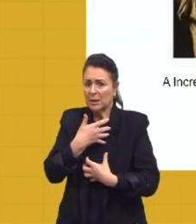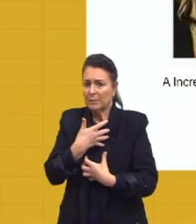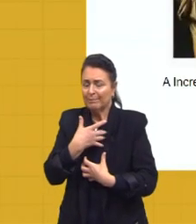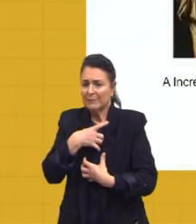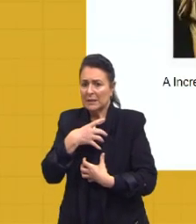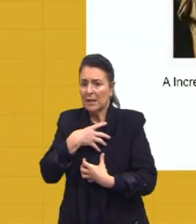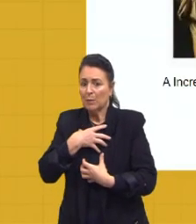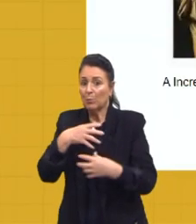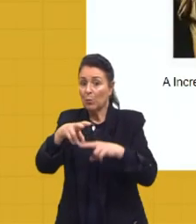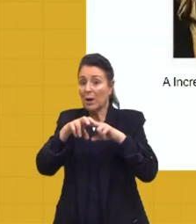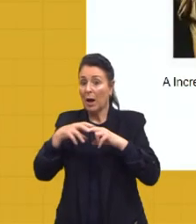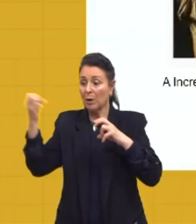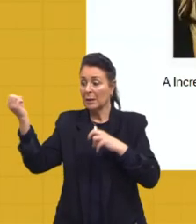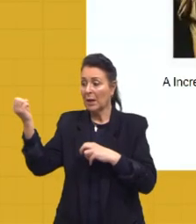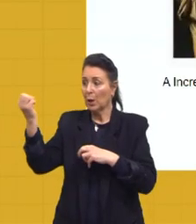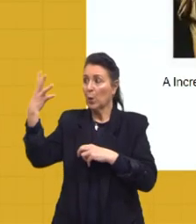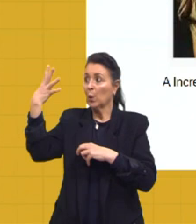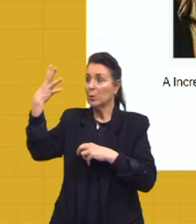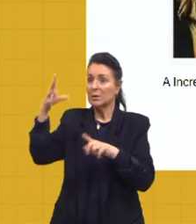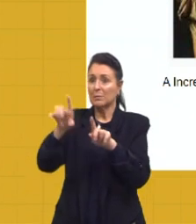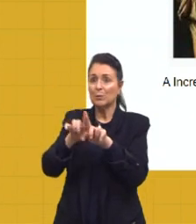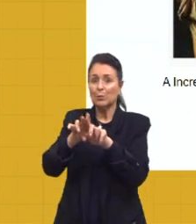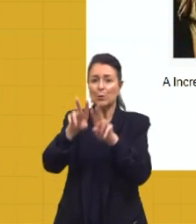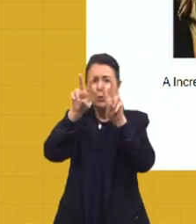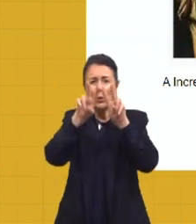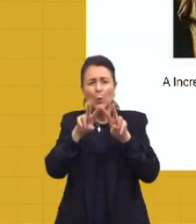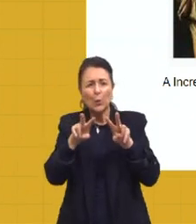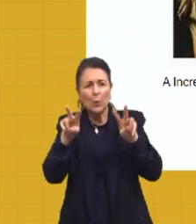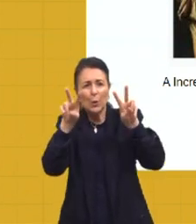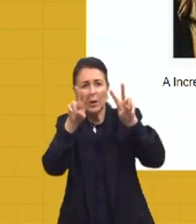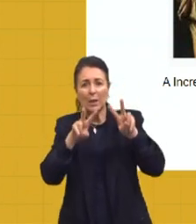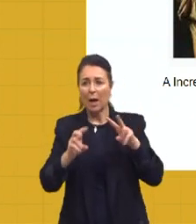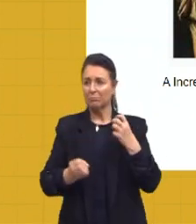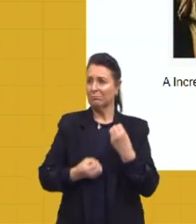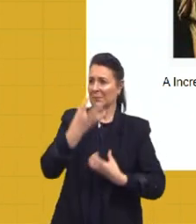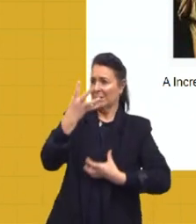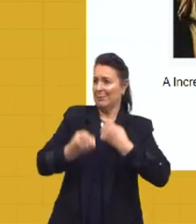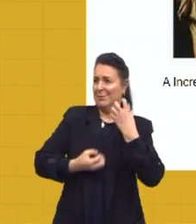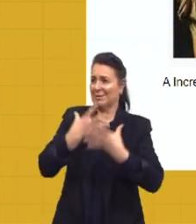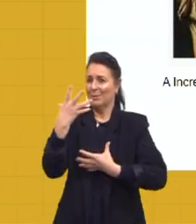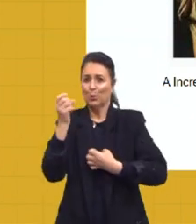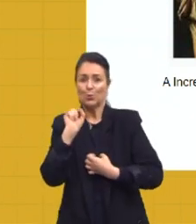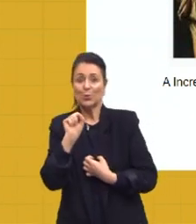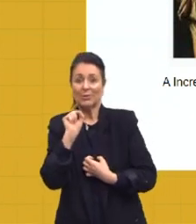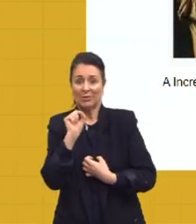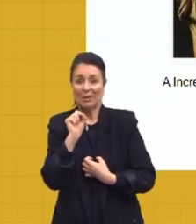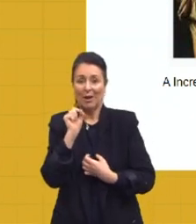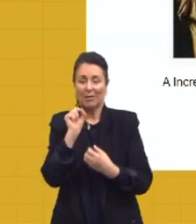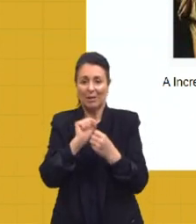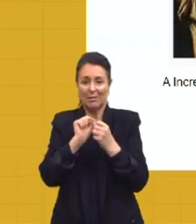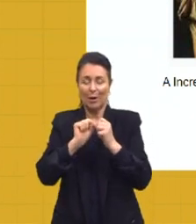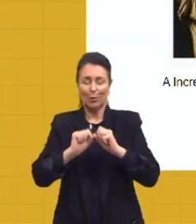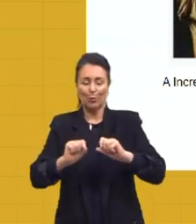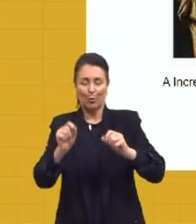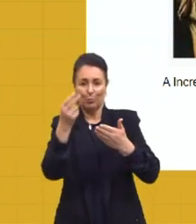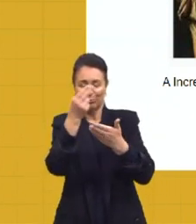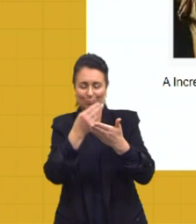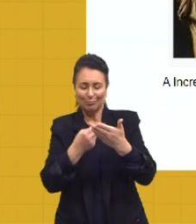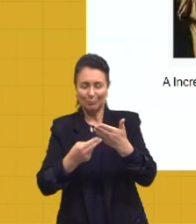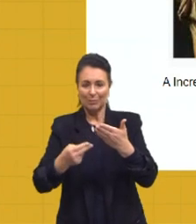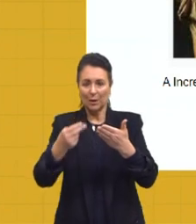mas muito presente no olhar na expressão de quem tá sendo retratado né normalmente